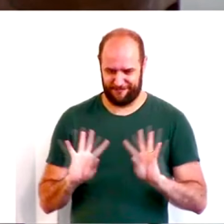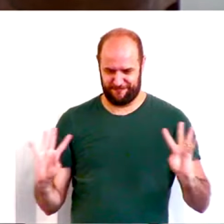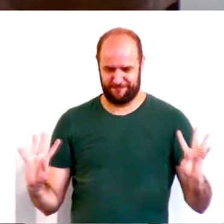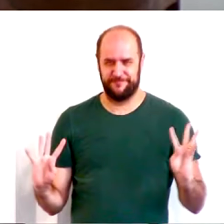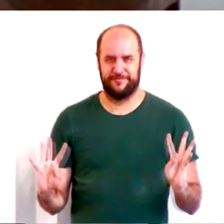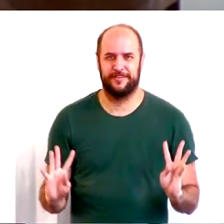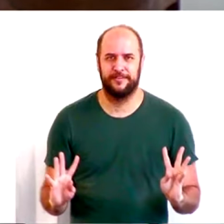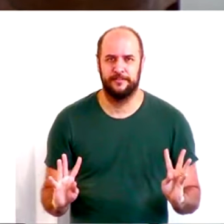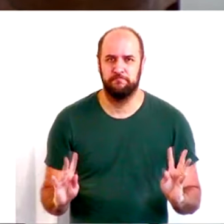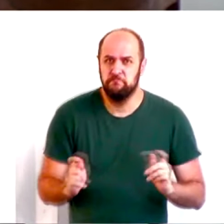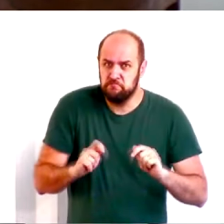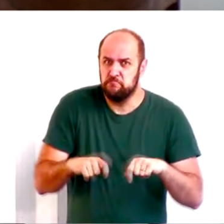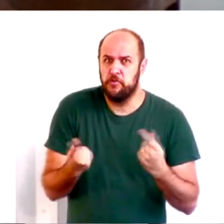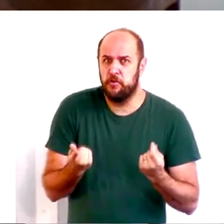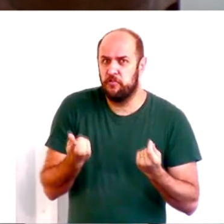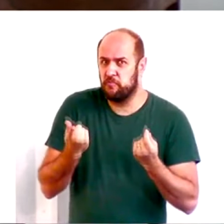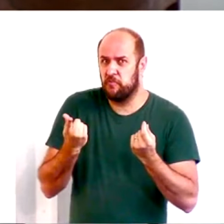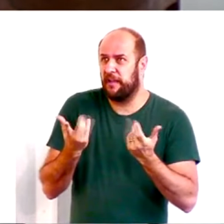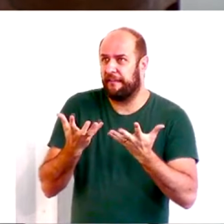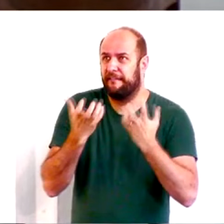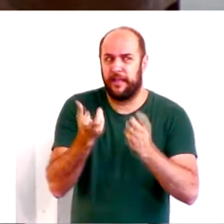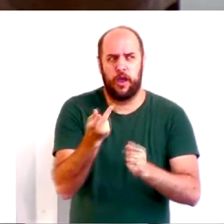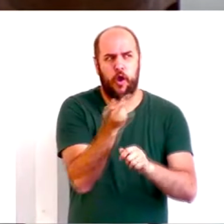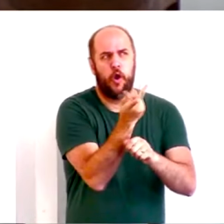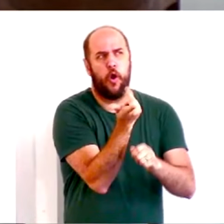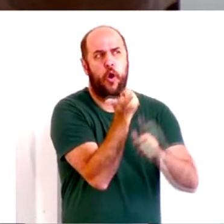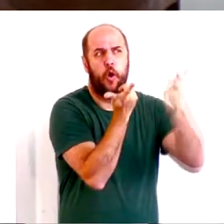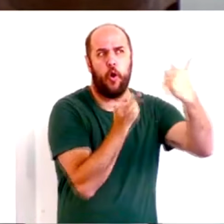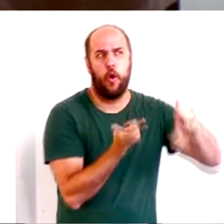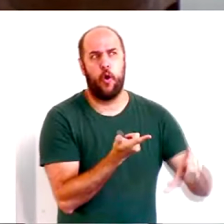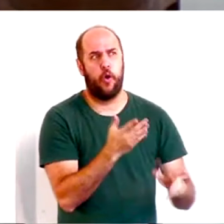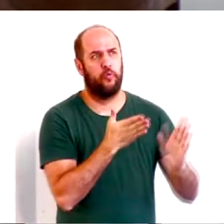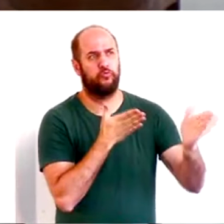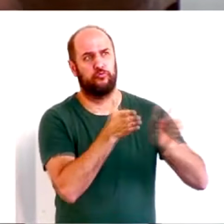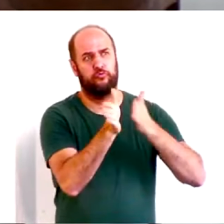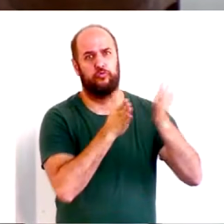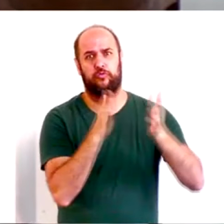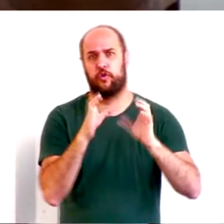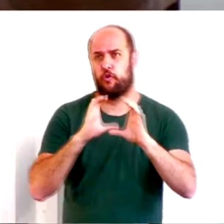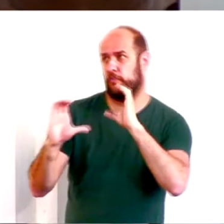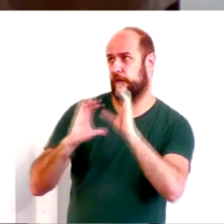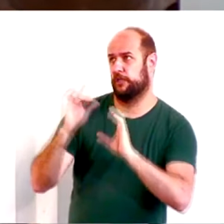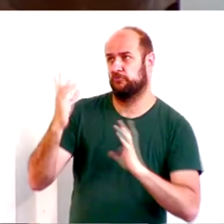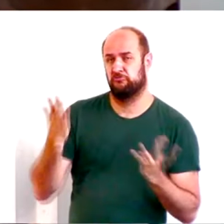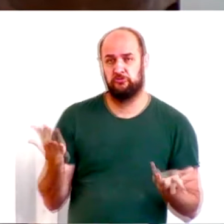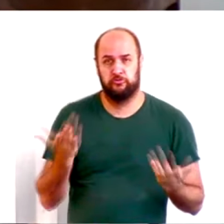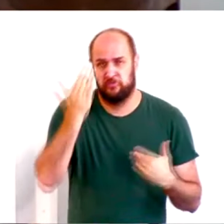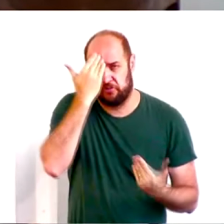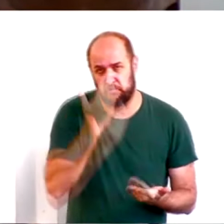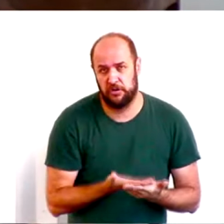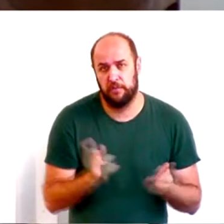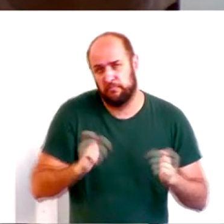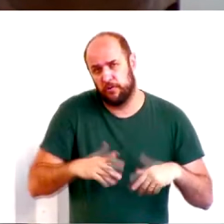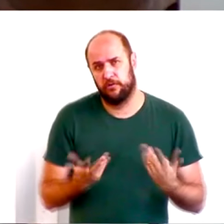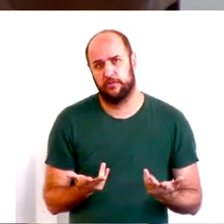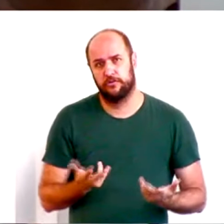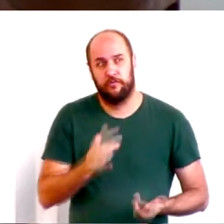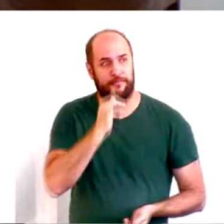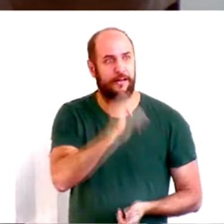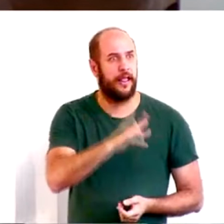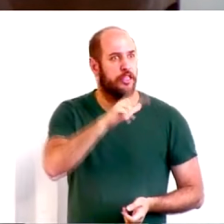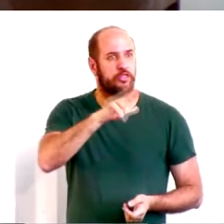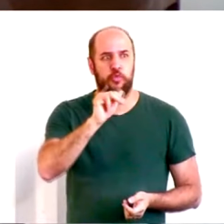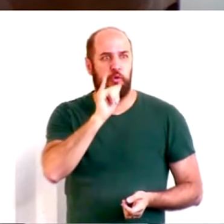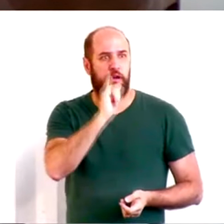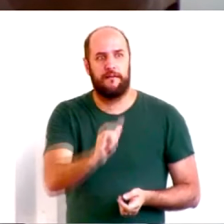pode pode pode ser que tenhamos igrejas que nunca falam de Jesus como mediador Pode ser que tenhamos igrejas